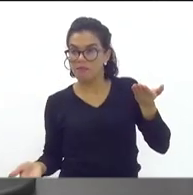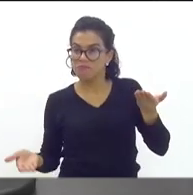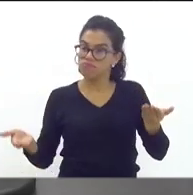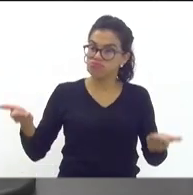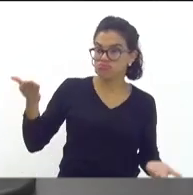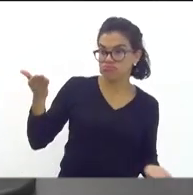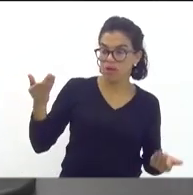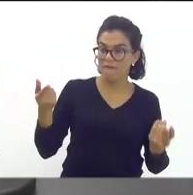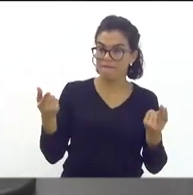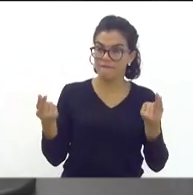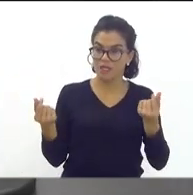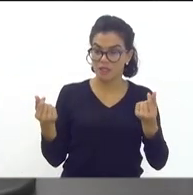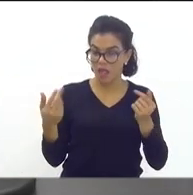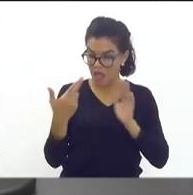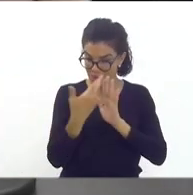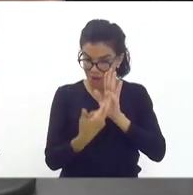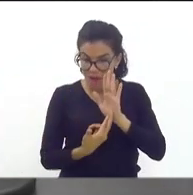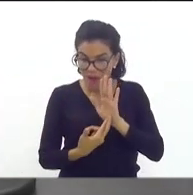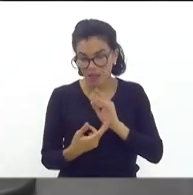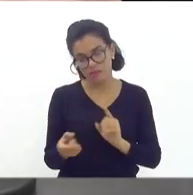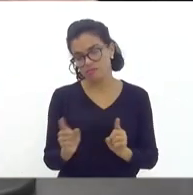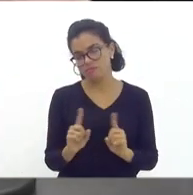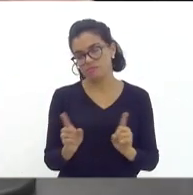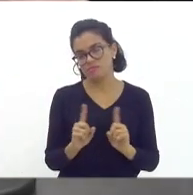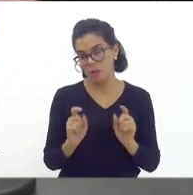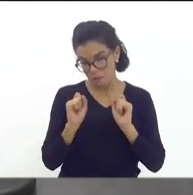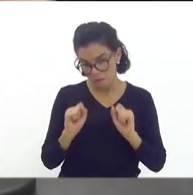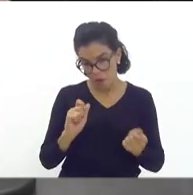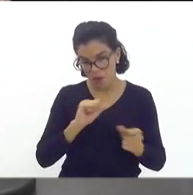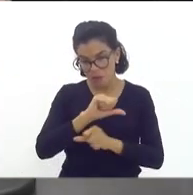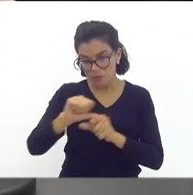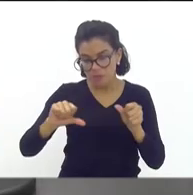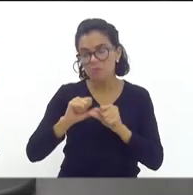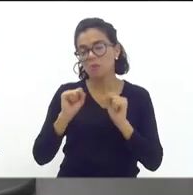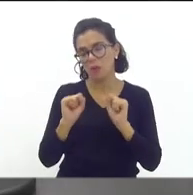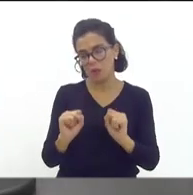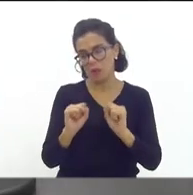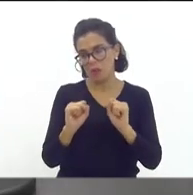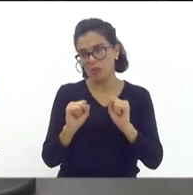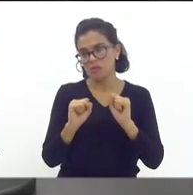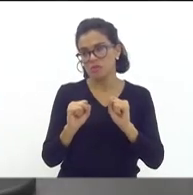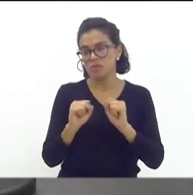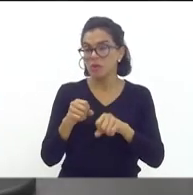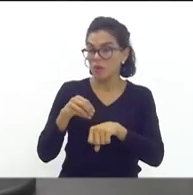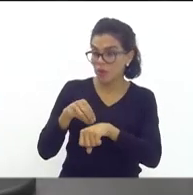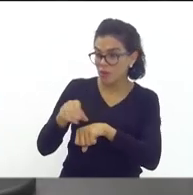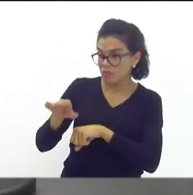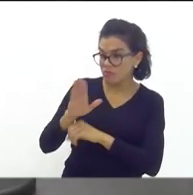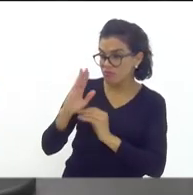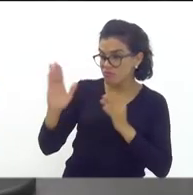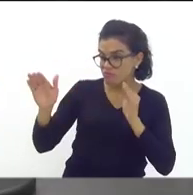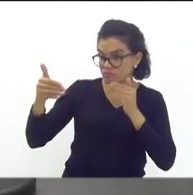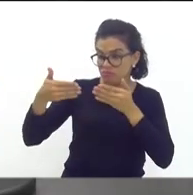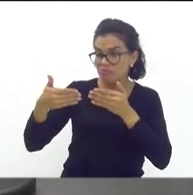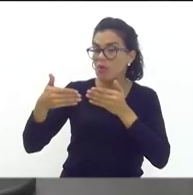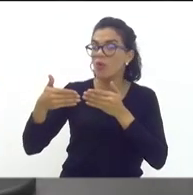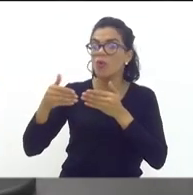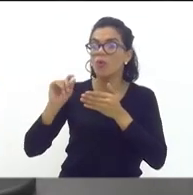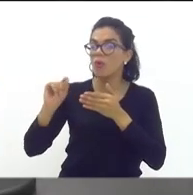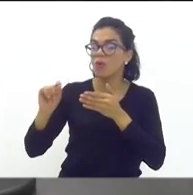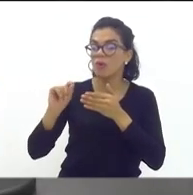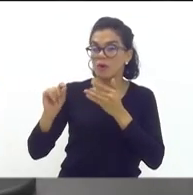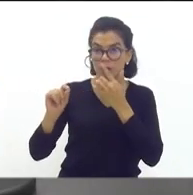é uma regra pode ser modificada pode o que eu digo para o senhor é assim que a